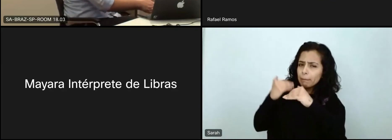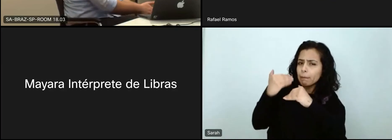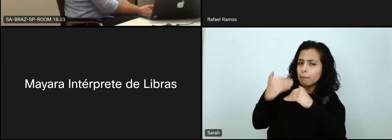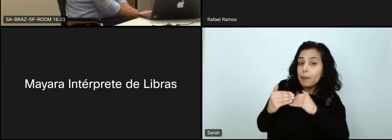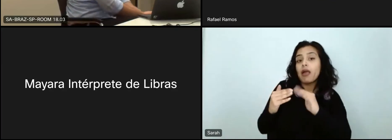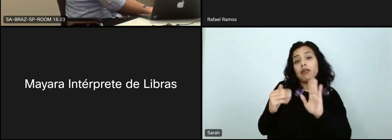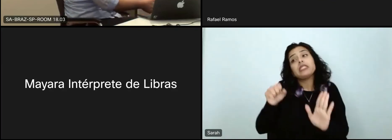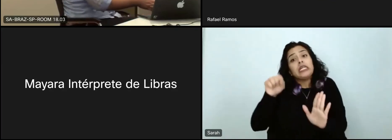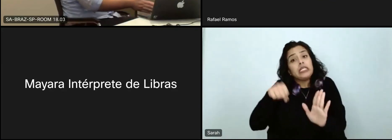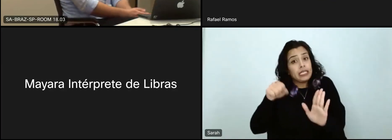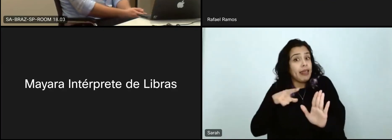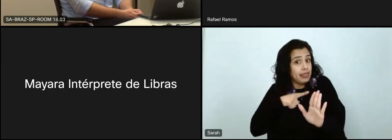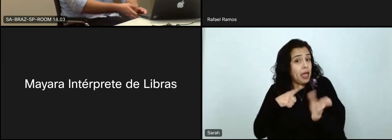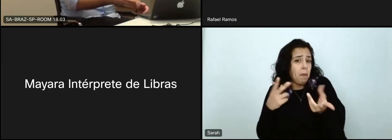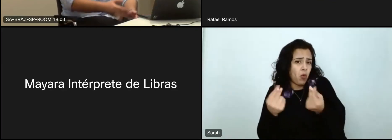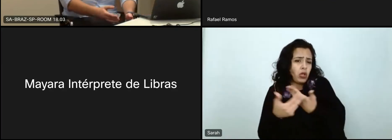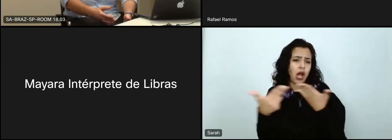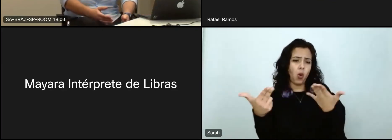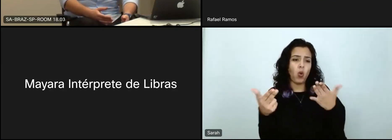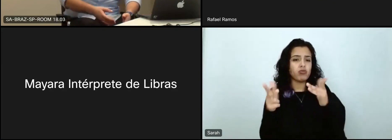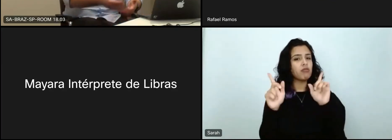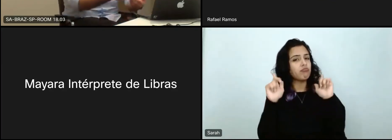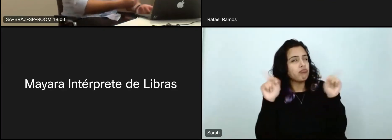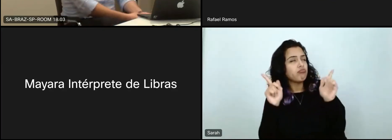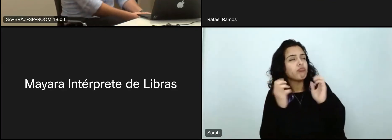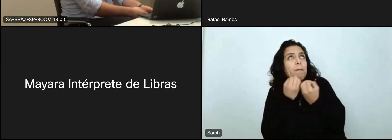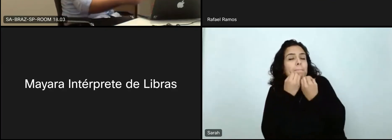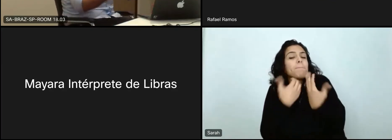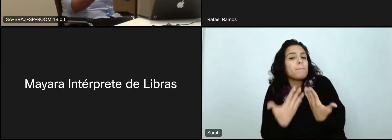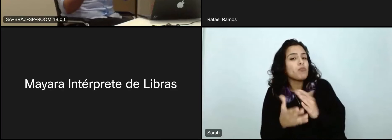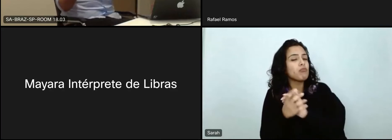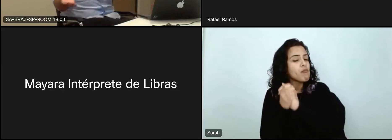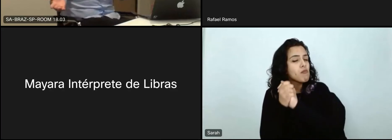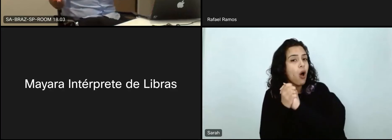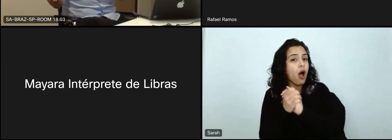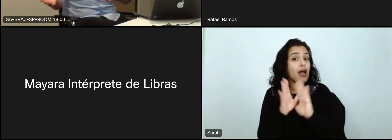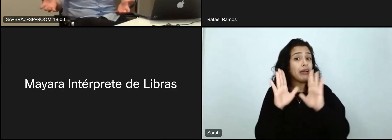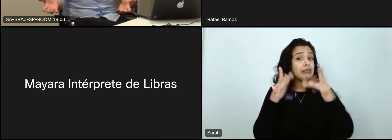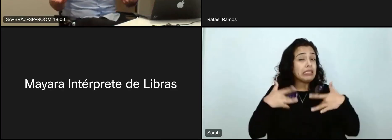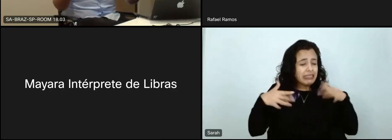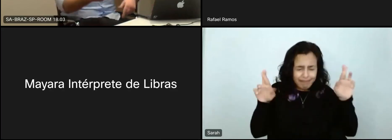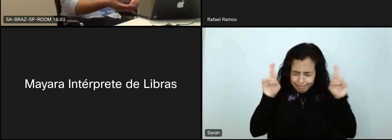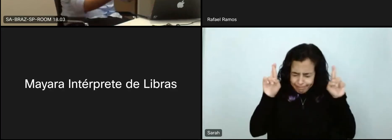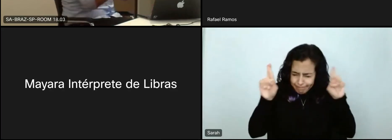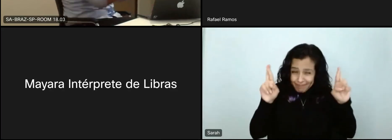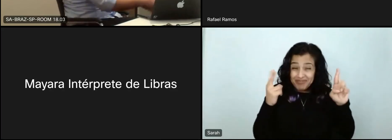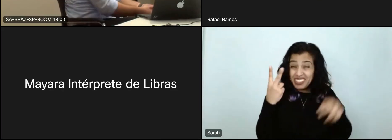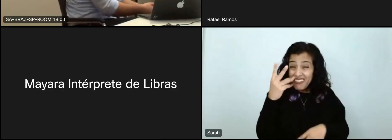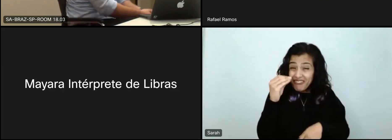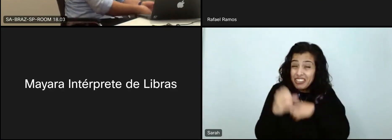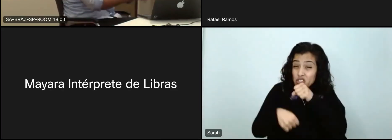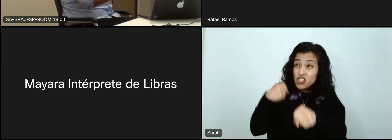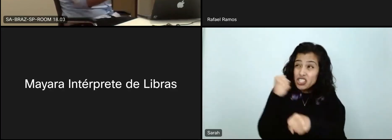de continuar trabalhando. Então, eu espero, do fundo do coração, que daqui 20 anos a gente não esteja falando desse